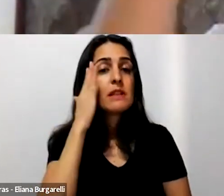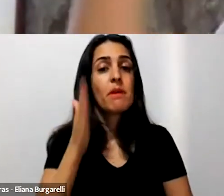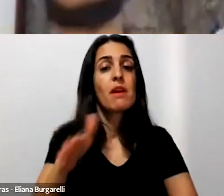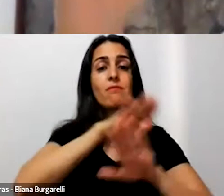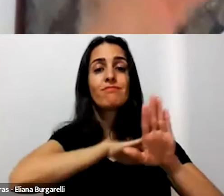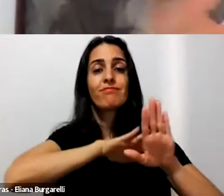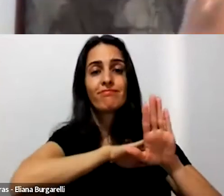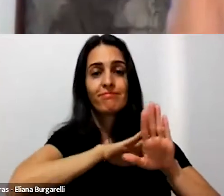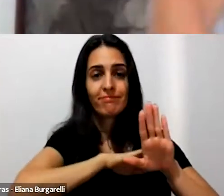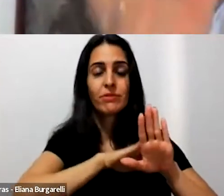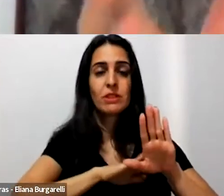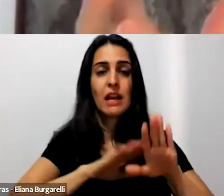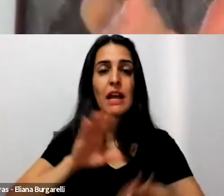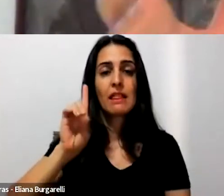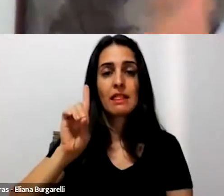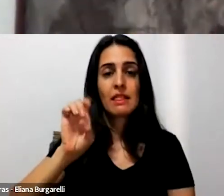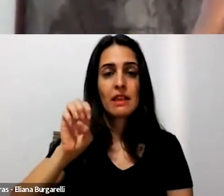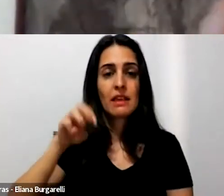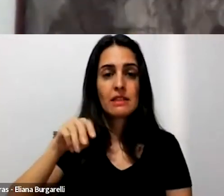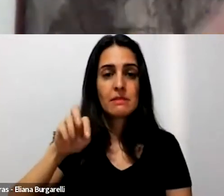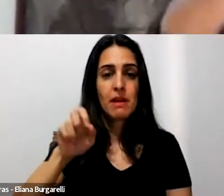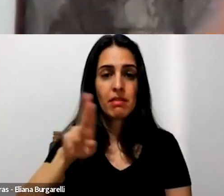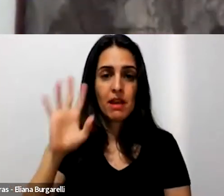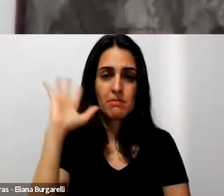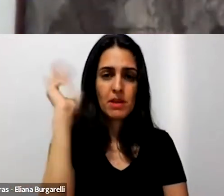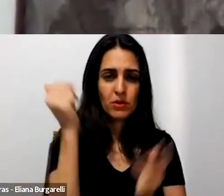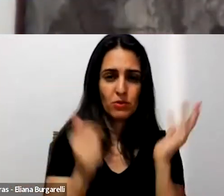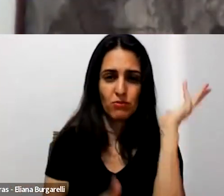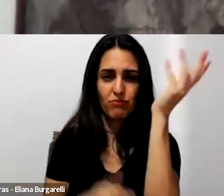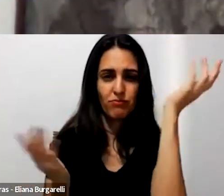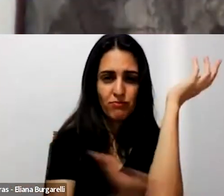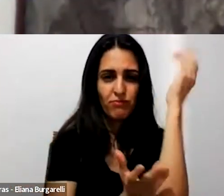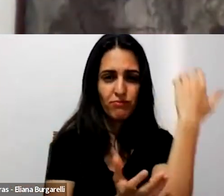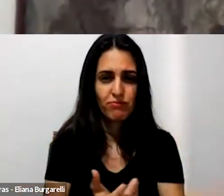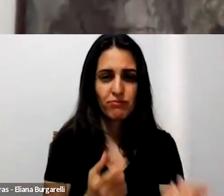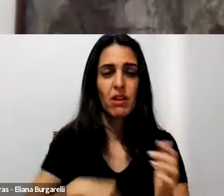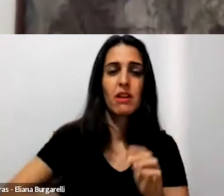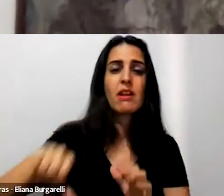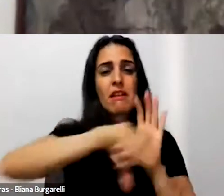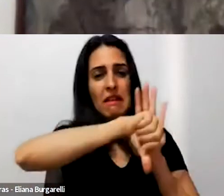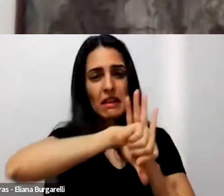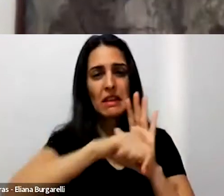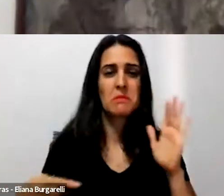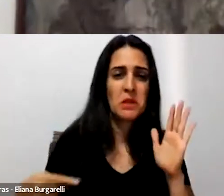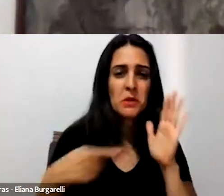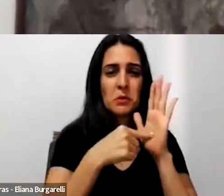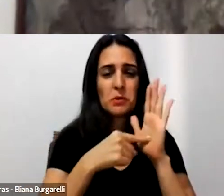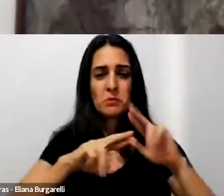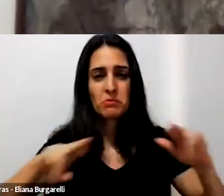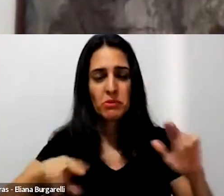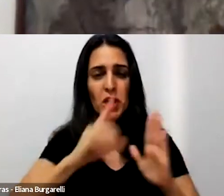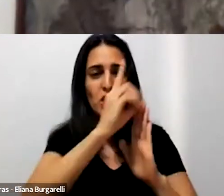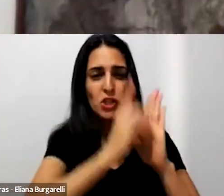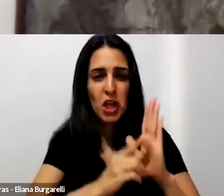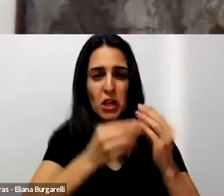do desmatamento, o que o desmatamento esconde, para que a gente possa, de fato, construir soluções que vão dos direitos das